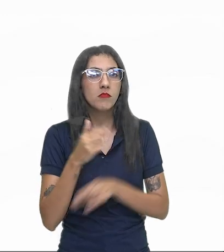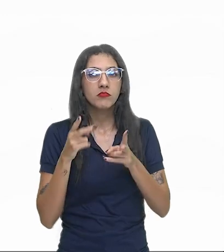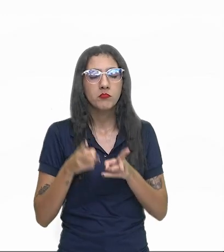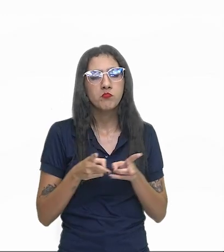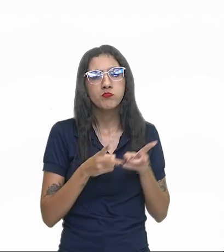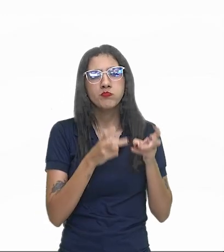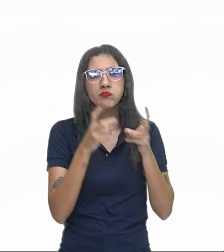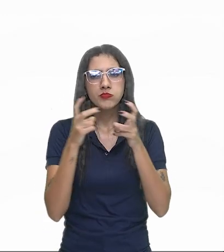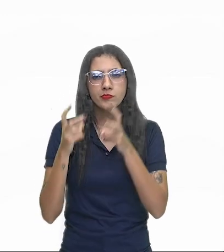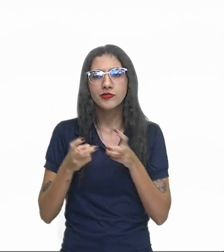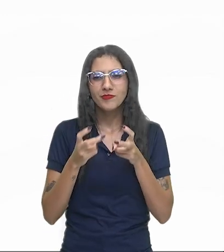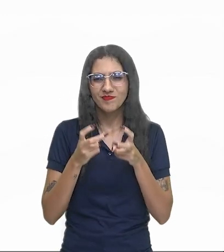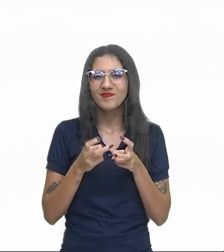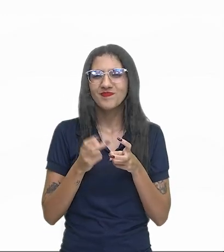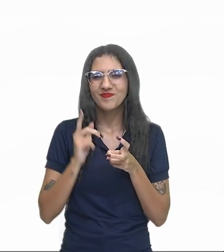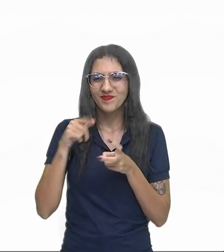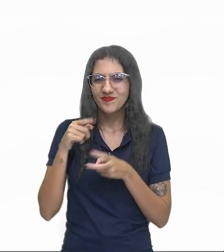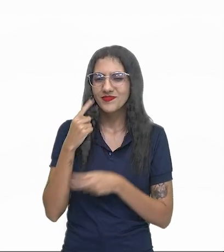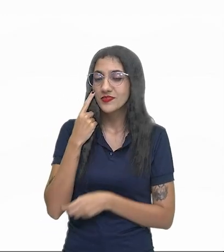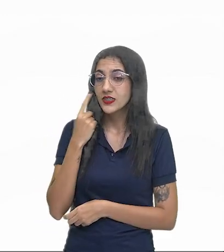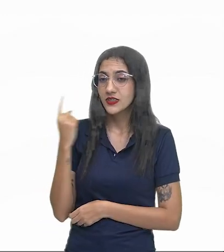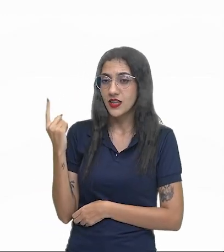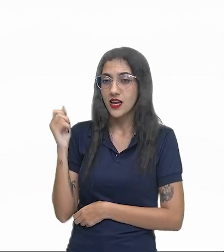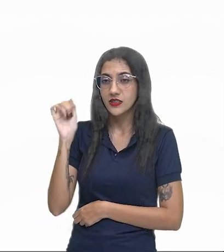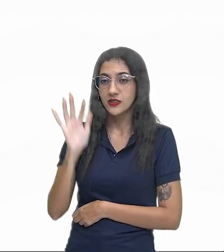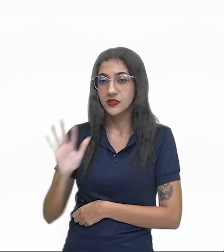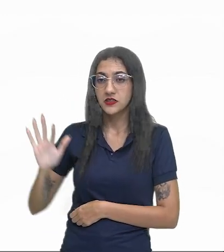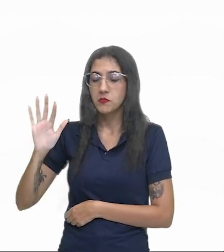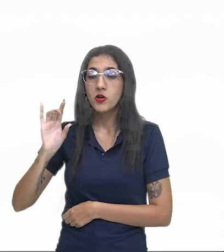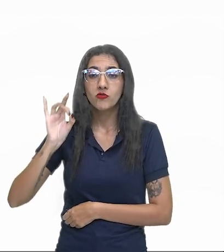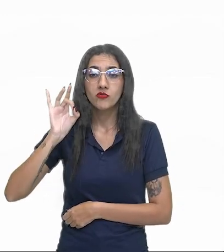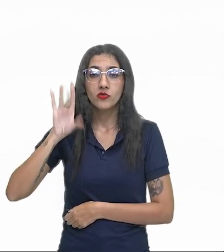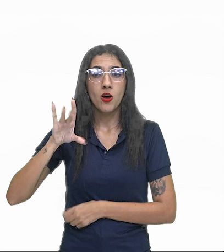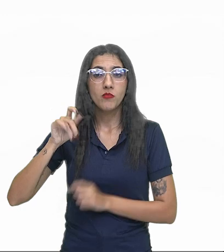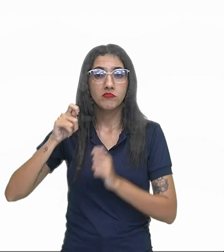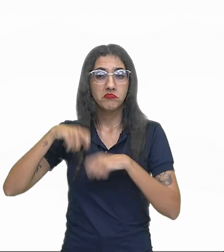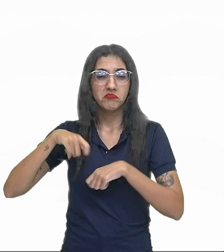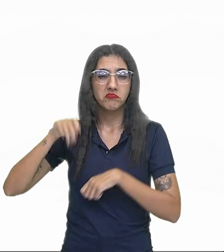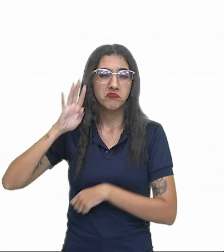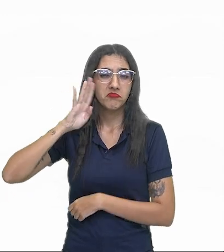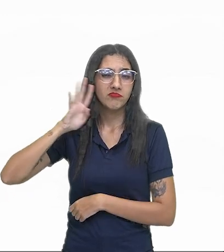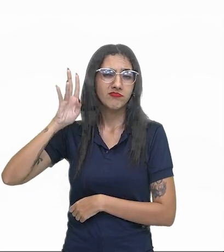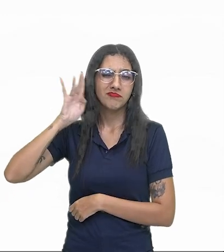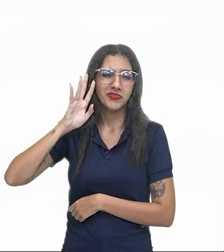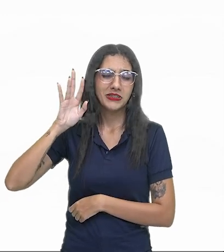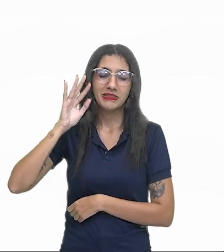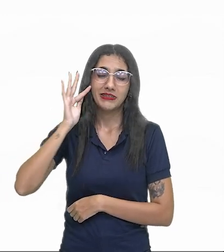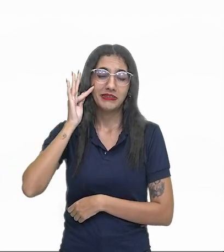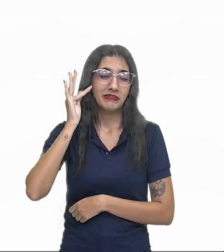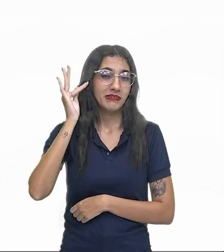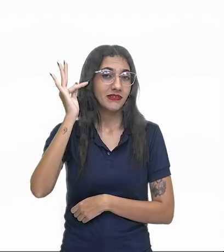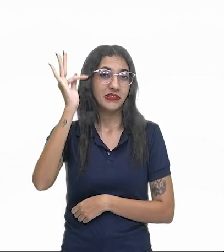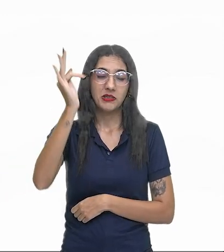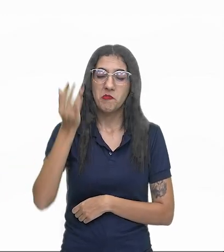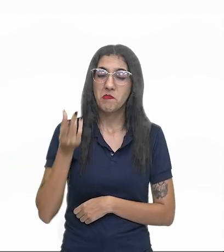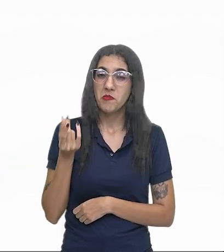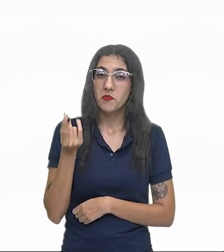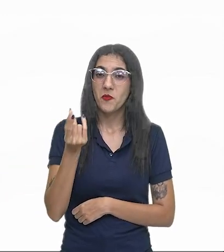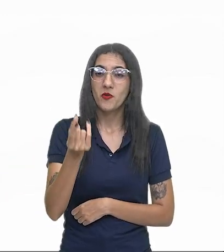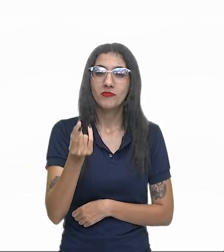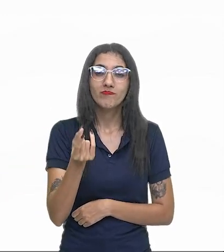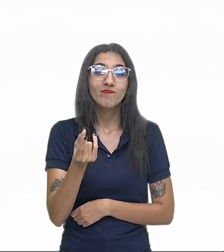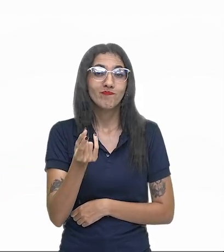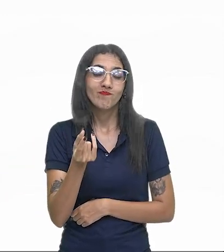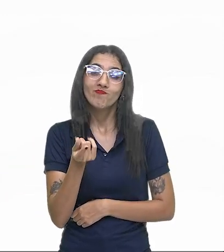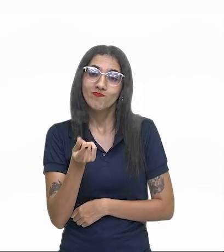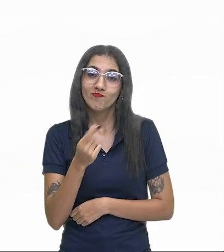que isto que aparece nesta imagem como um pensamento distante aí de Durkheim está presente em